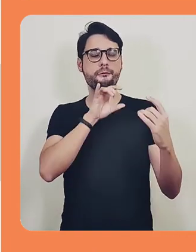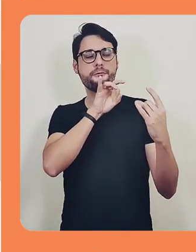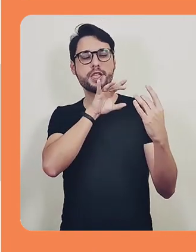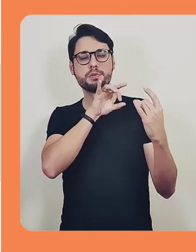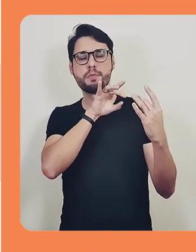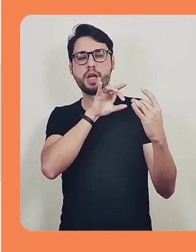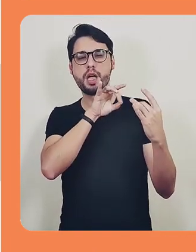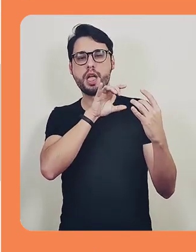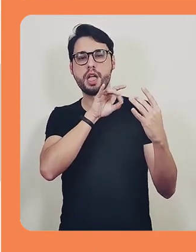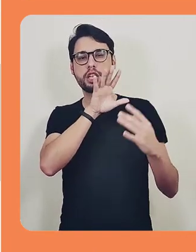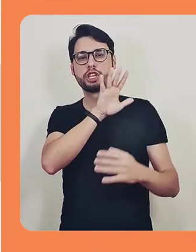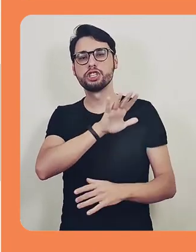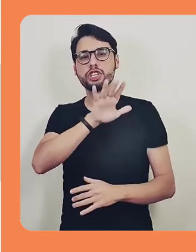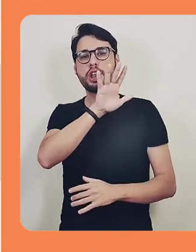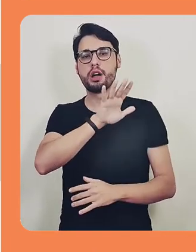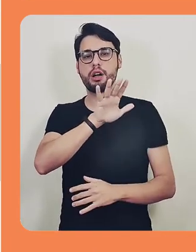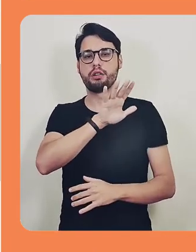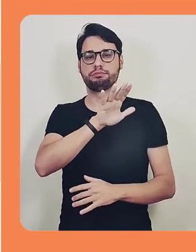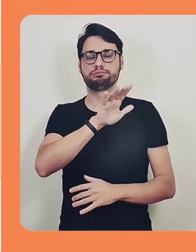opções interessantes